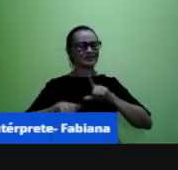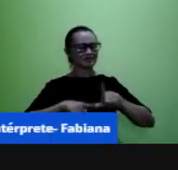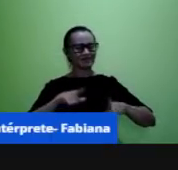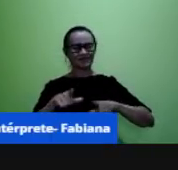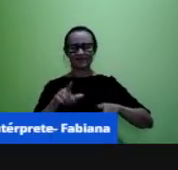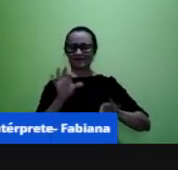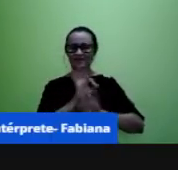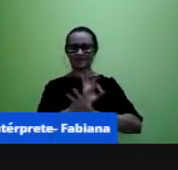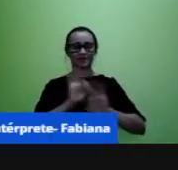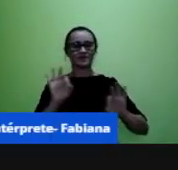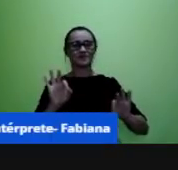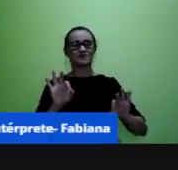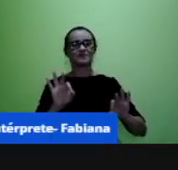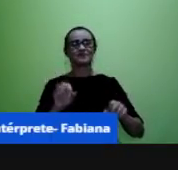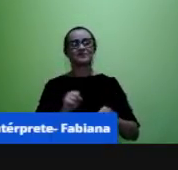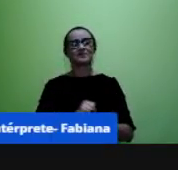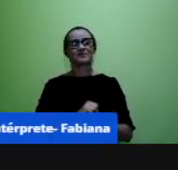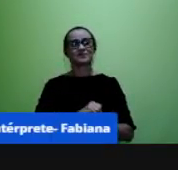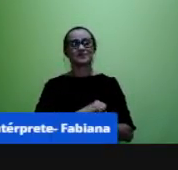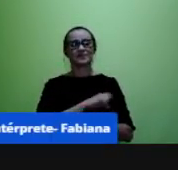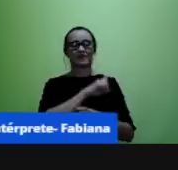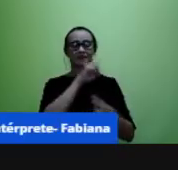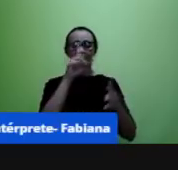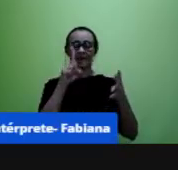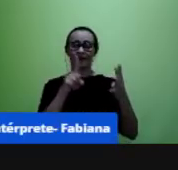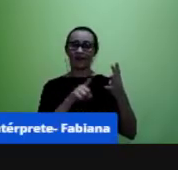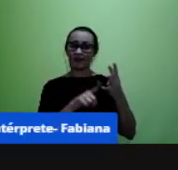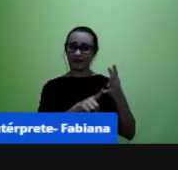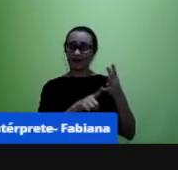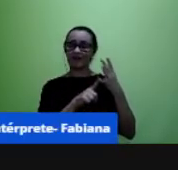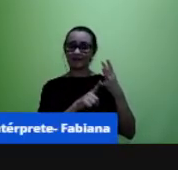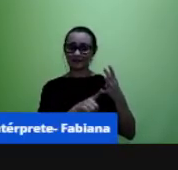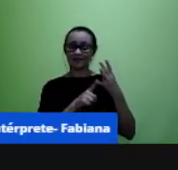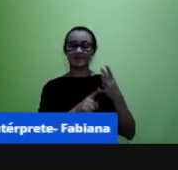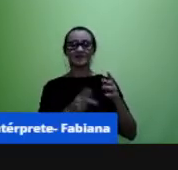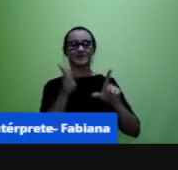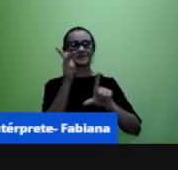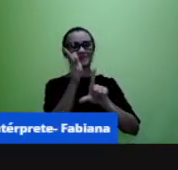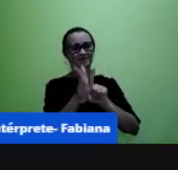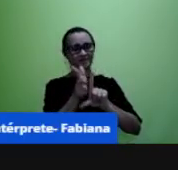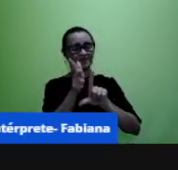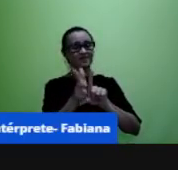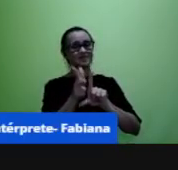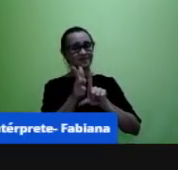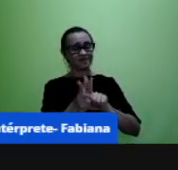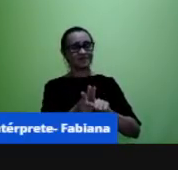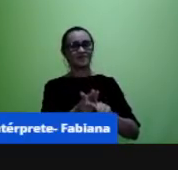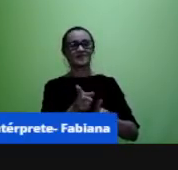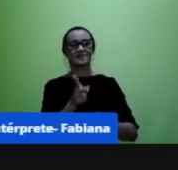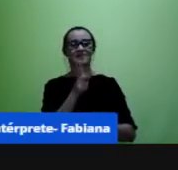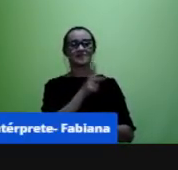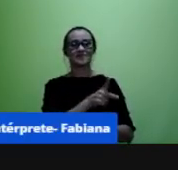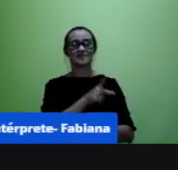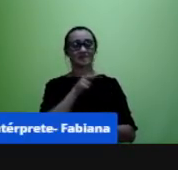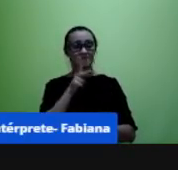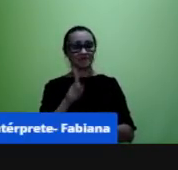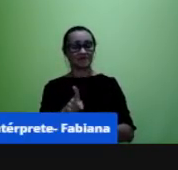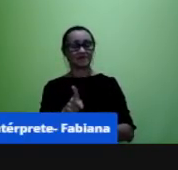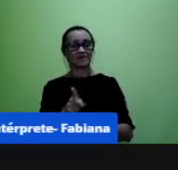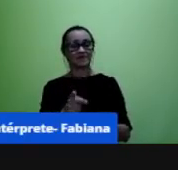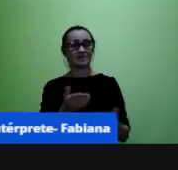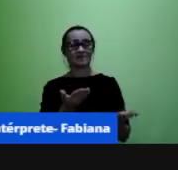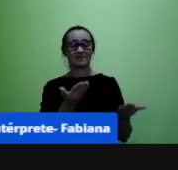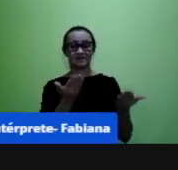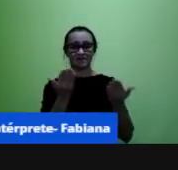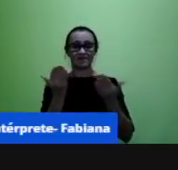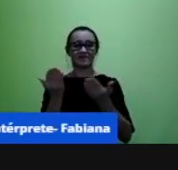E o nosso quarto vídeo é com o professor Gildney Penaves. Vamos lá?